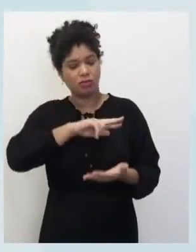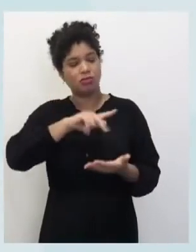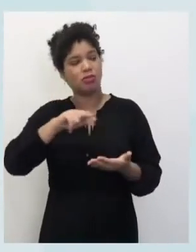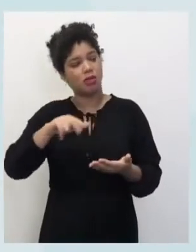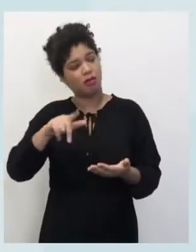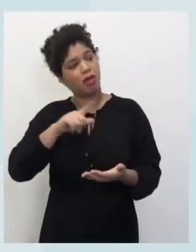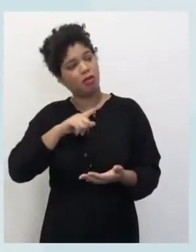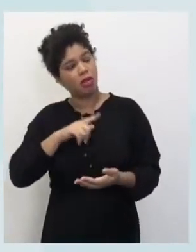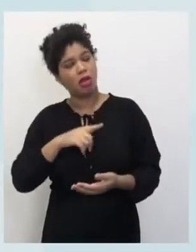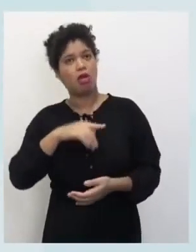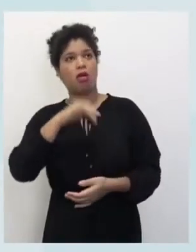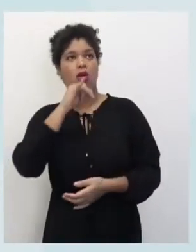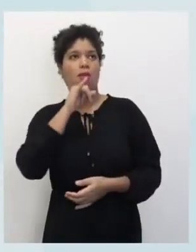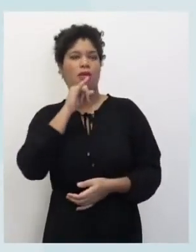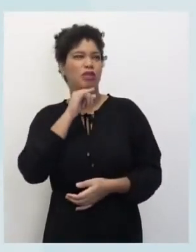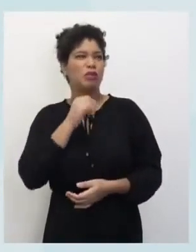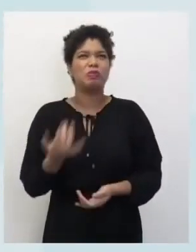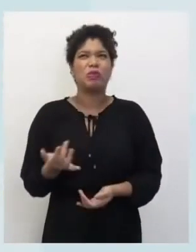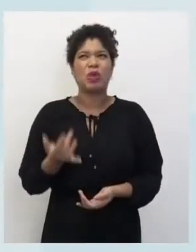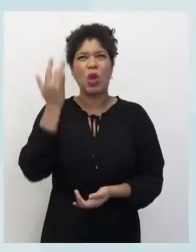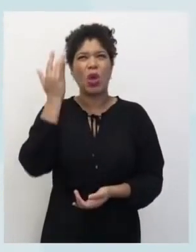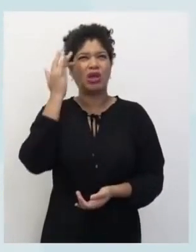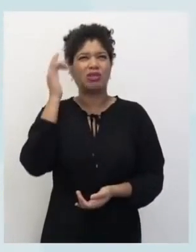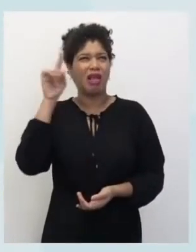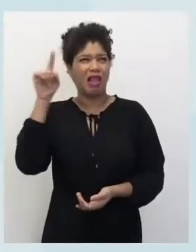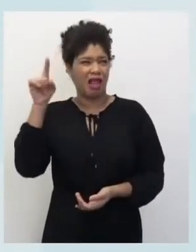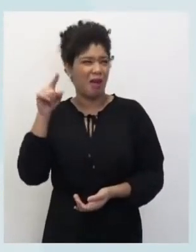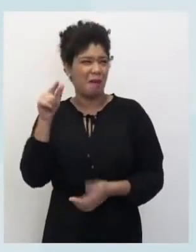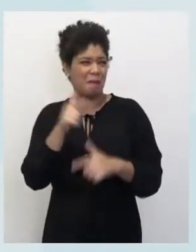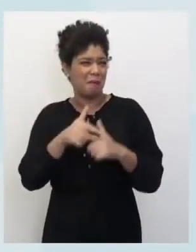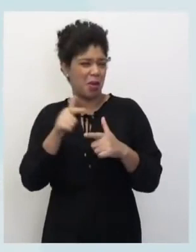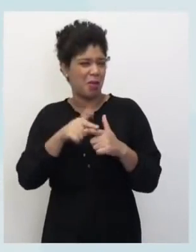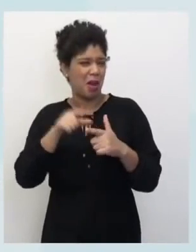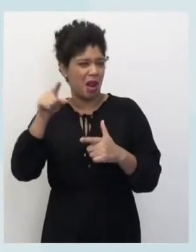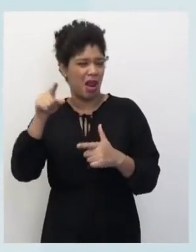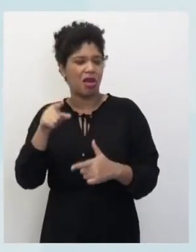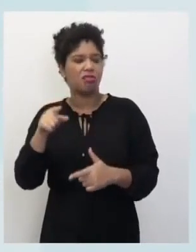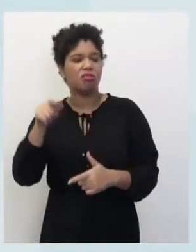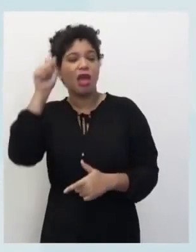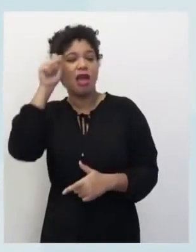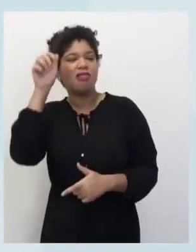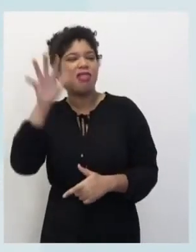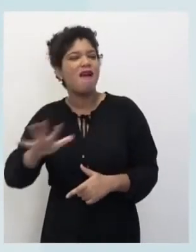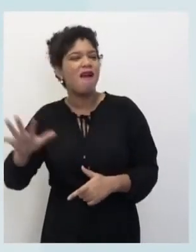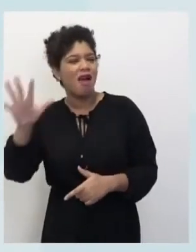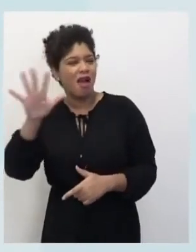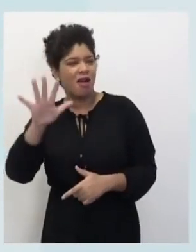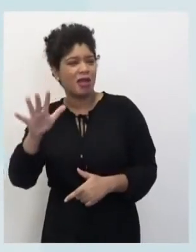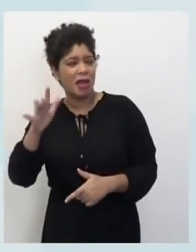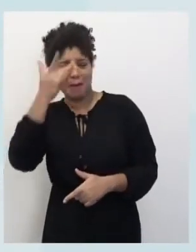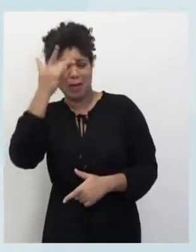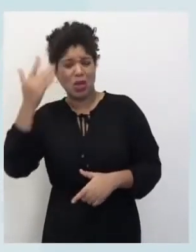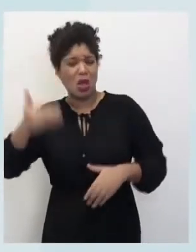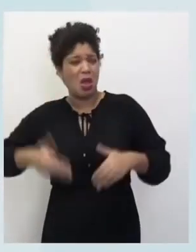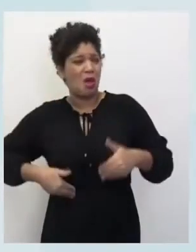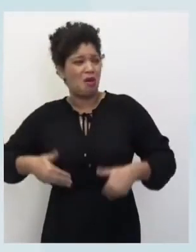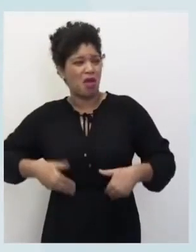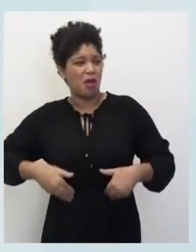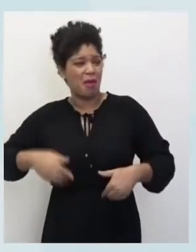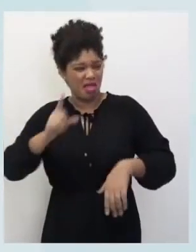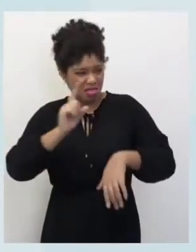Não vejo, por exemplo, a questão da fome na África se resolver logo, das mudanças climáticas, entre